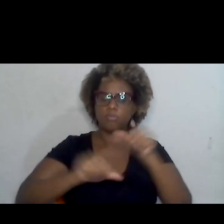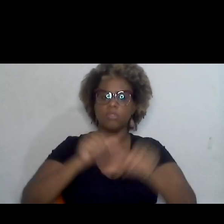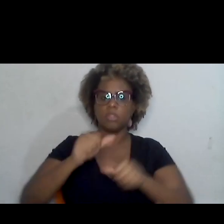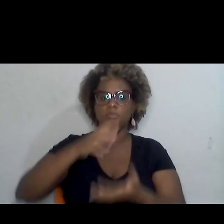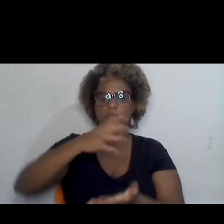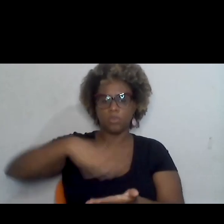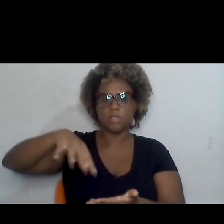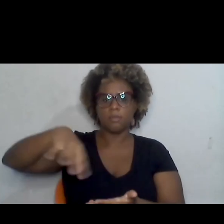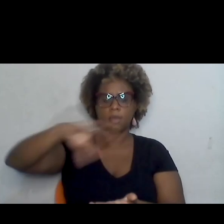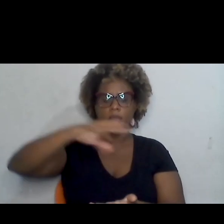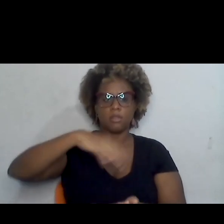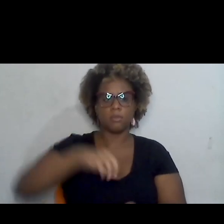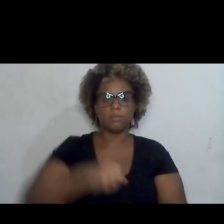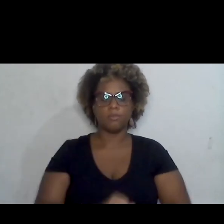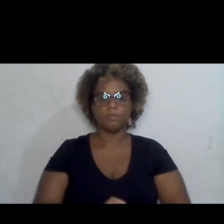agenda multilinguagem.